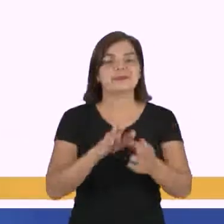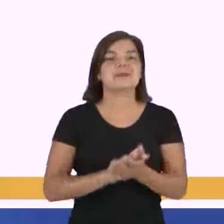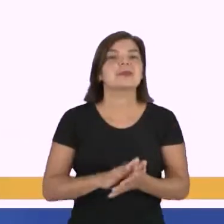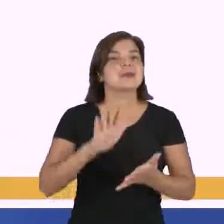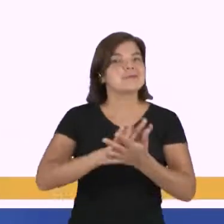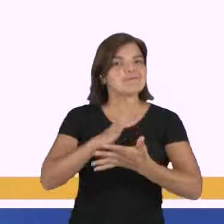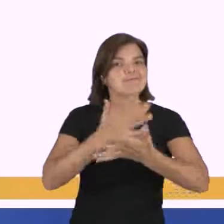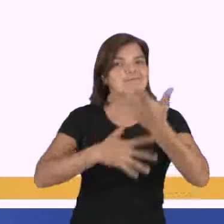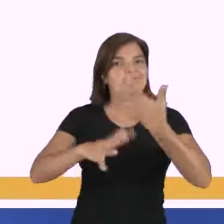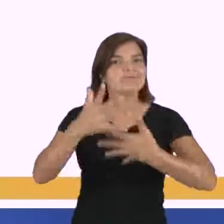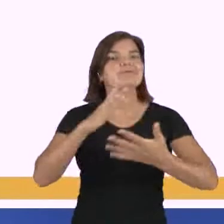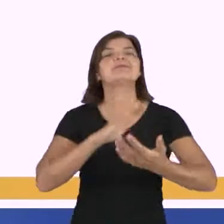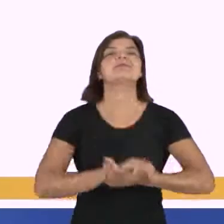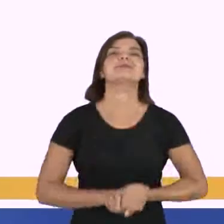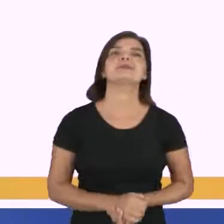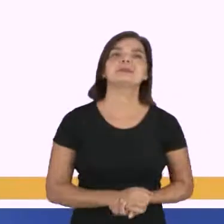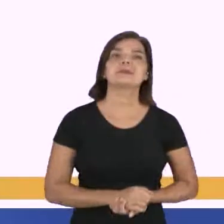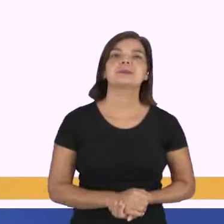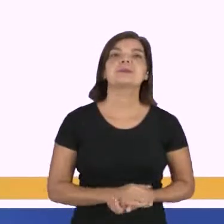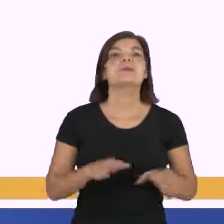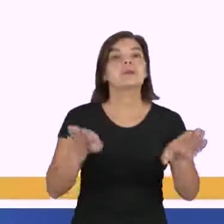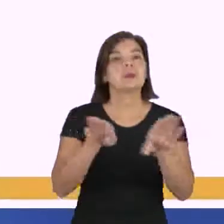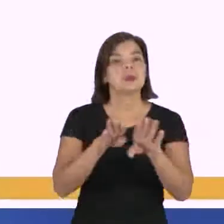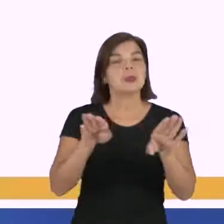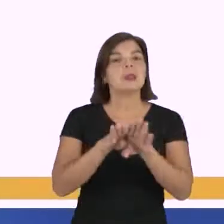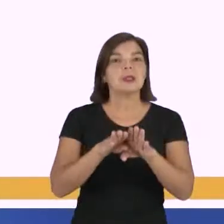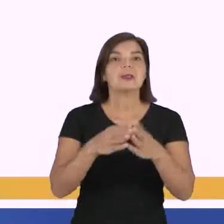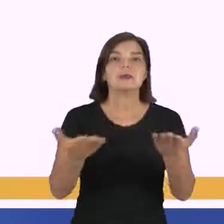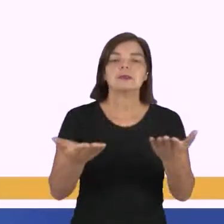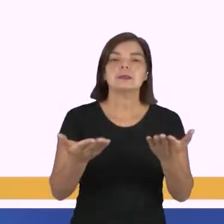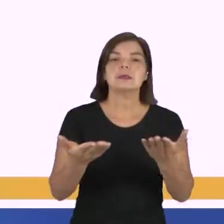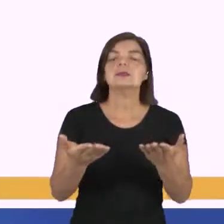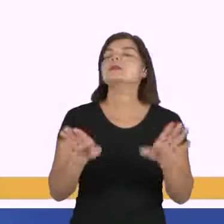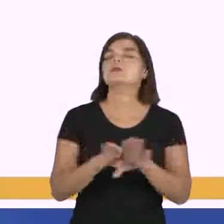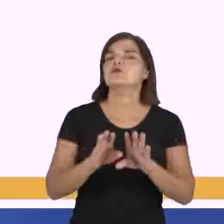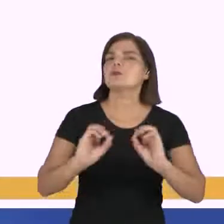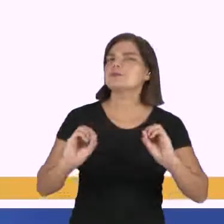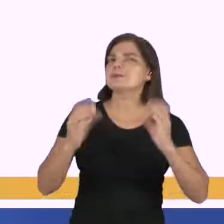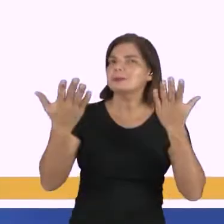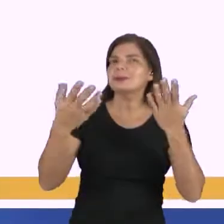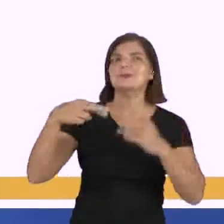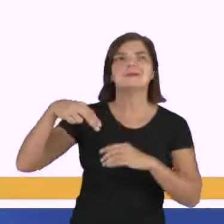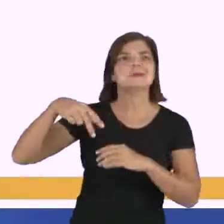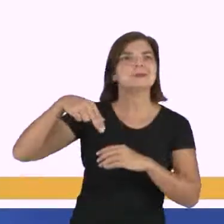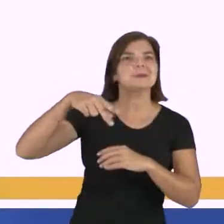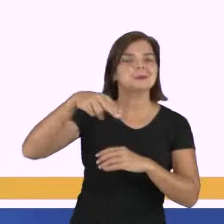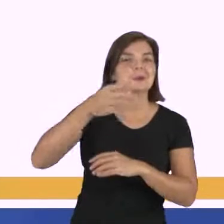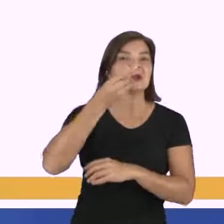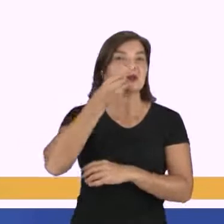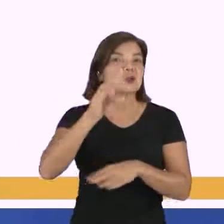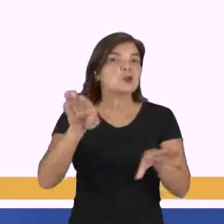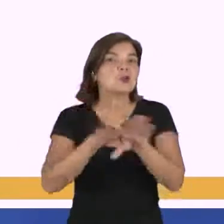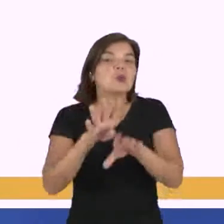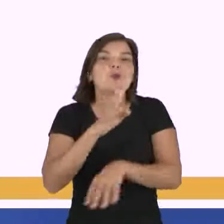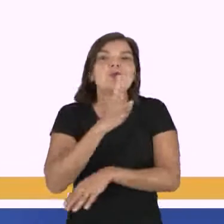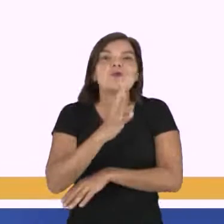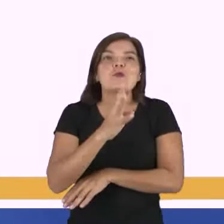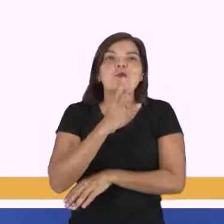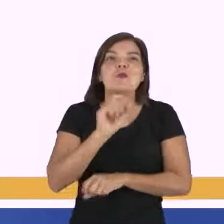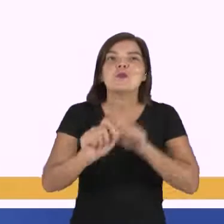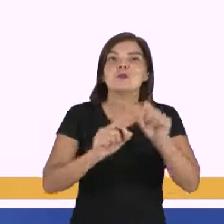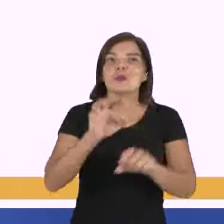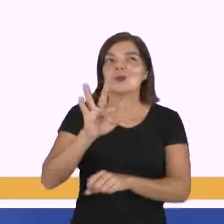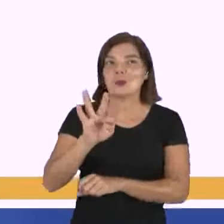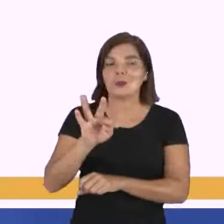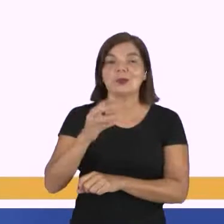de celebração. Aí, eles também fazem missas, né? Grandes festas, desfiles. A data também é conhecida como Turkey Day,